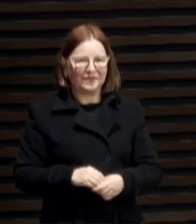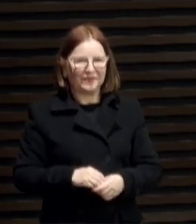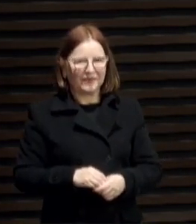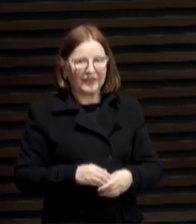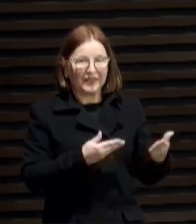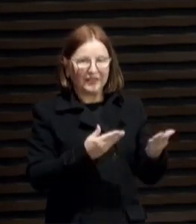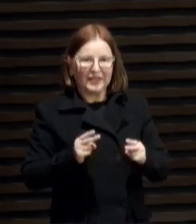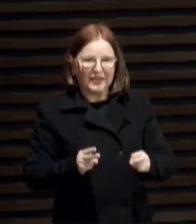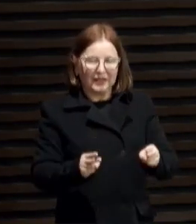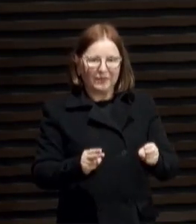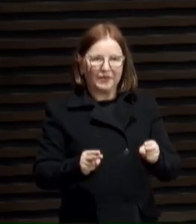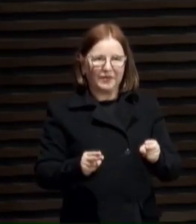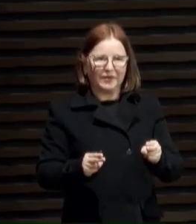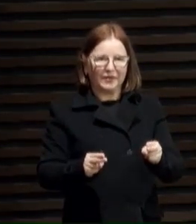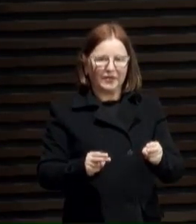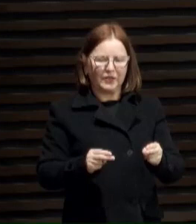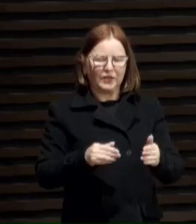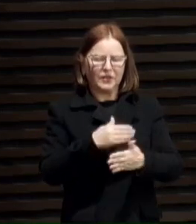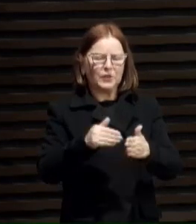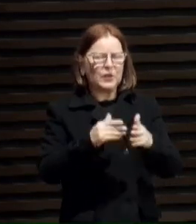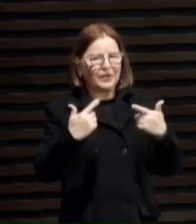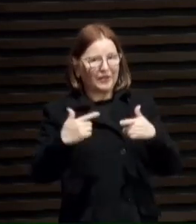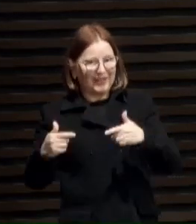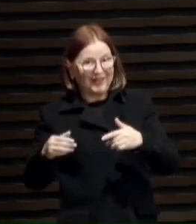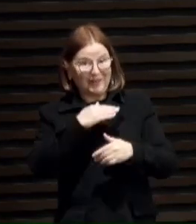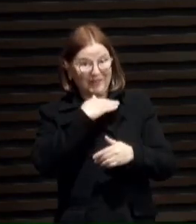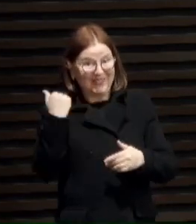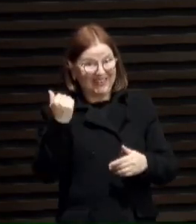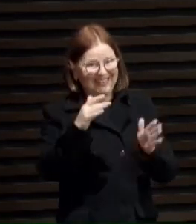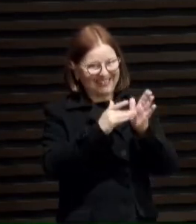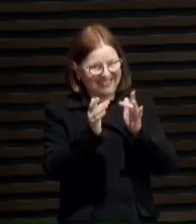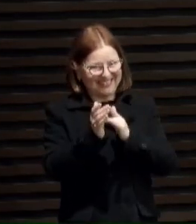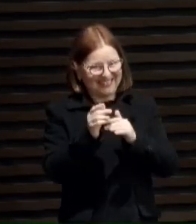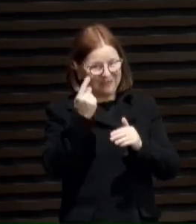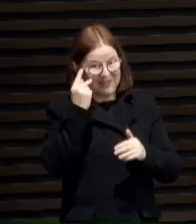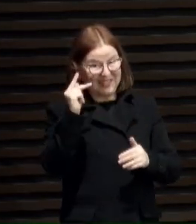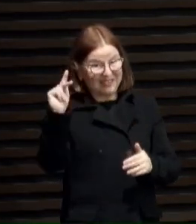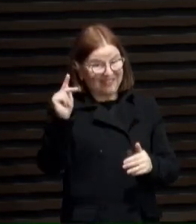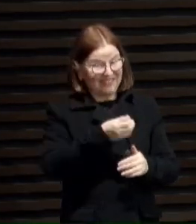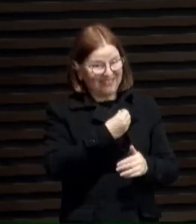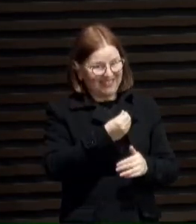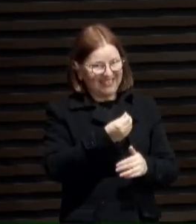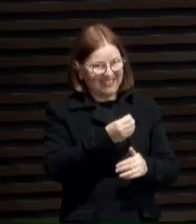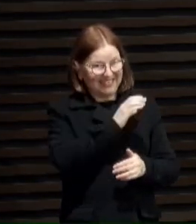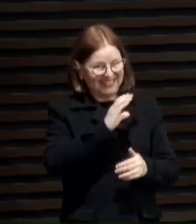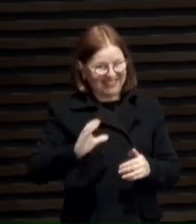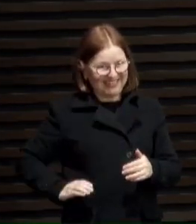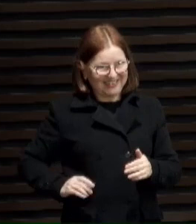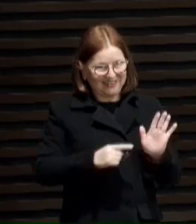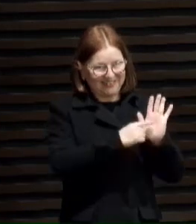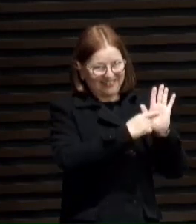levando sempre e por toda parte o morrer de Jesus, para que a vida de Cristo